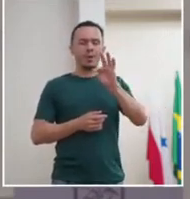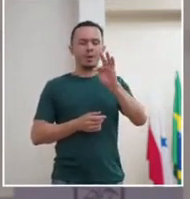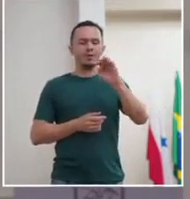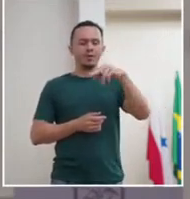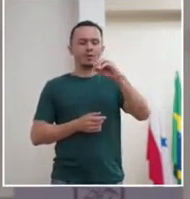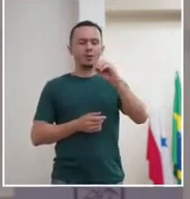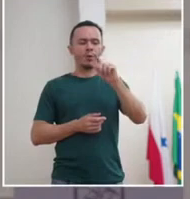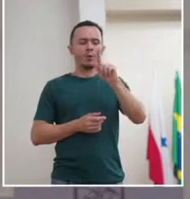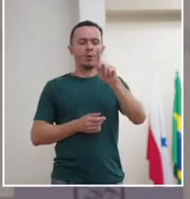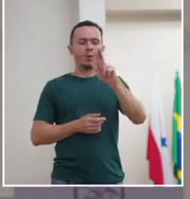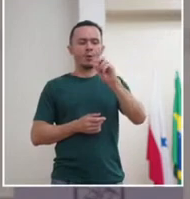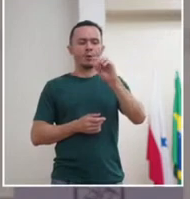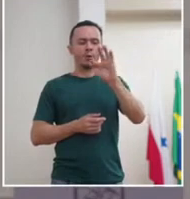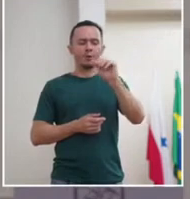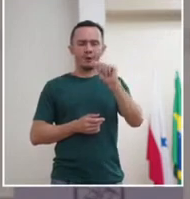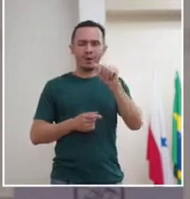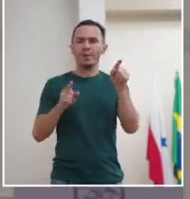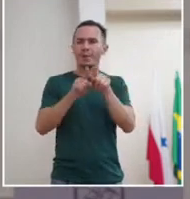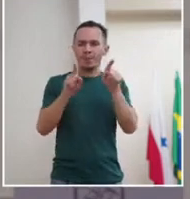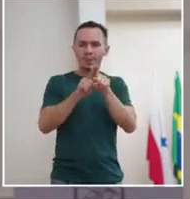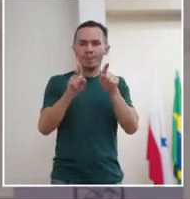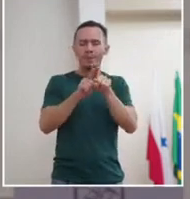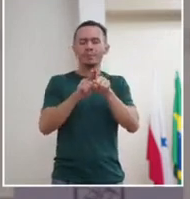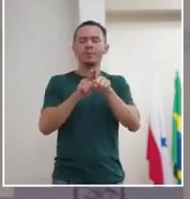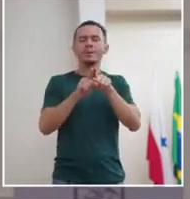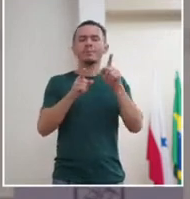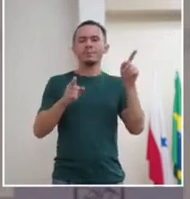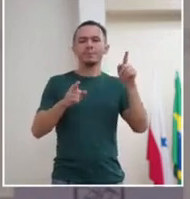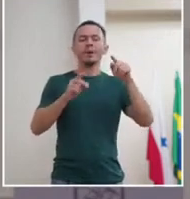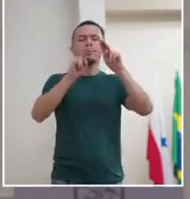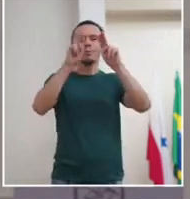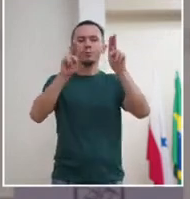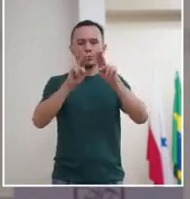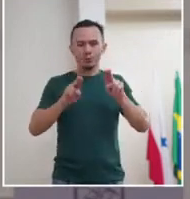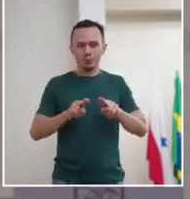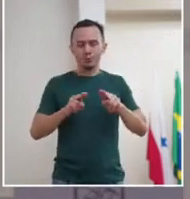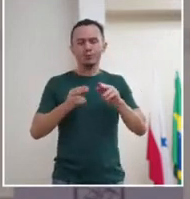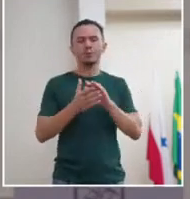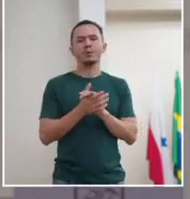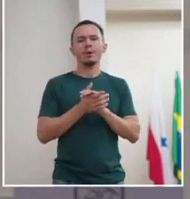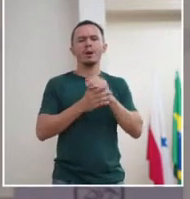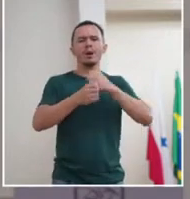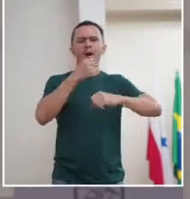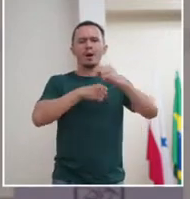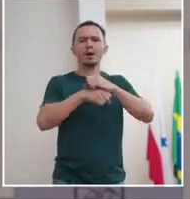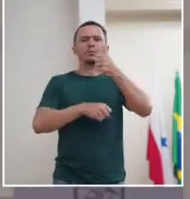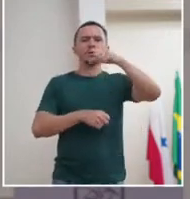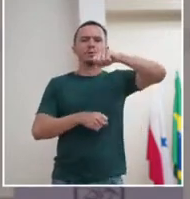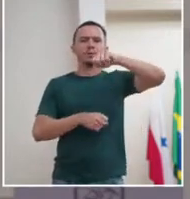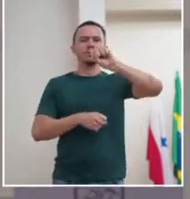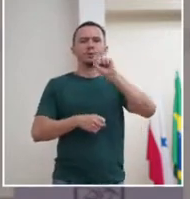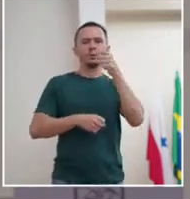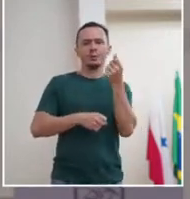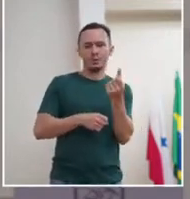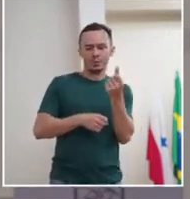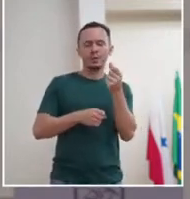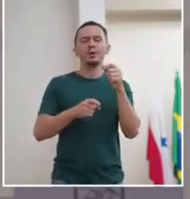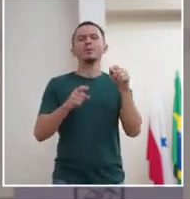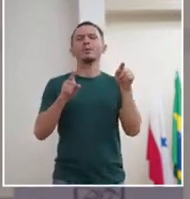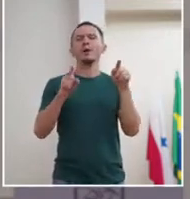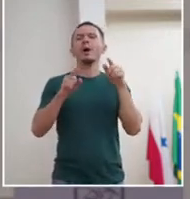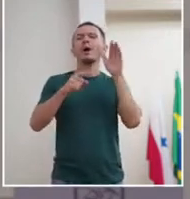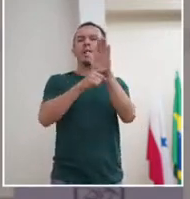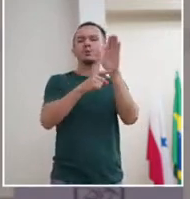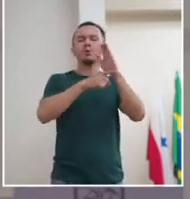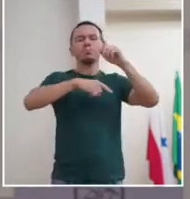museóloga, com registro no Conselho Regional de Museologia, tirado em 86, formou coleções para museus,